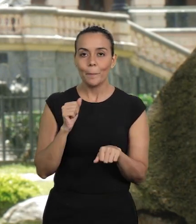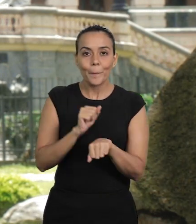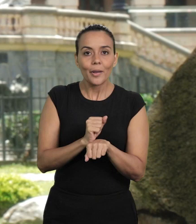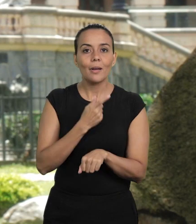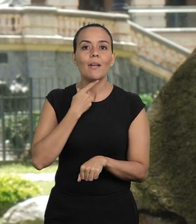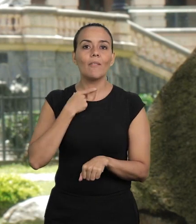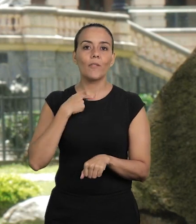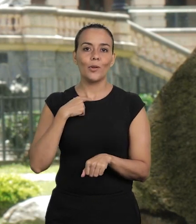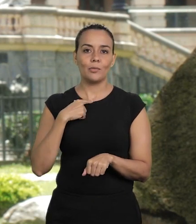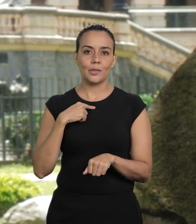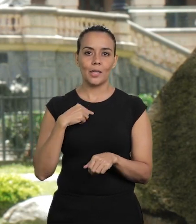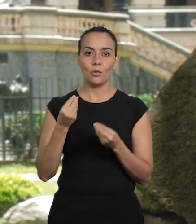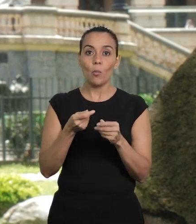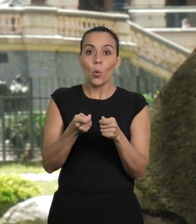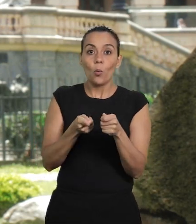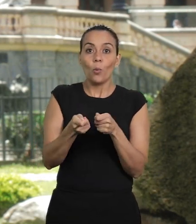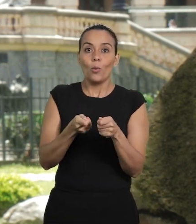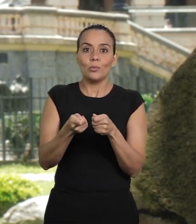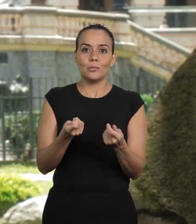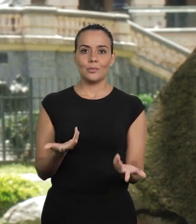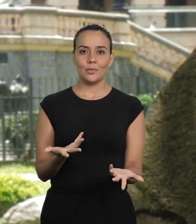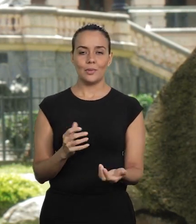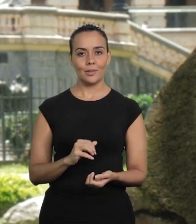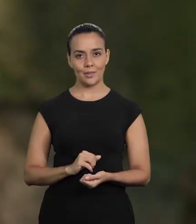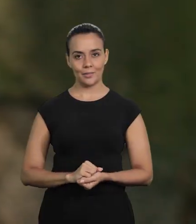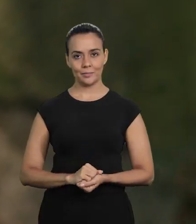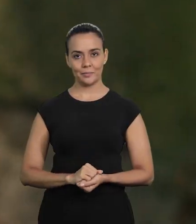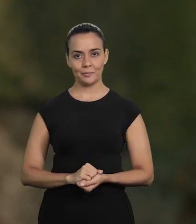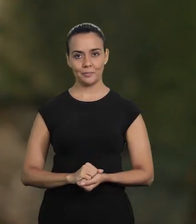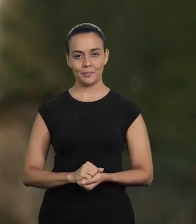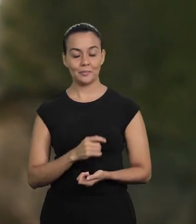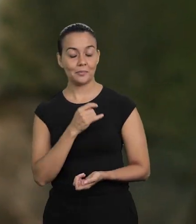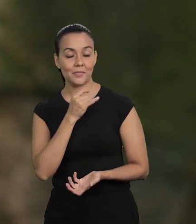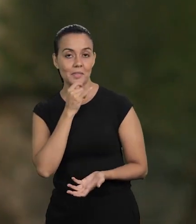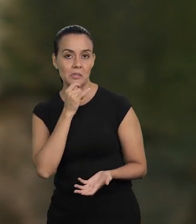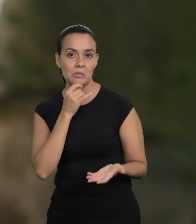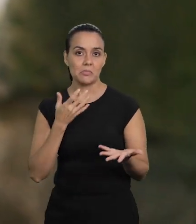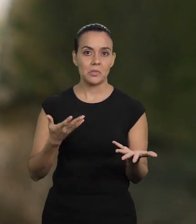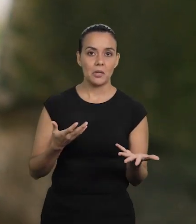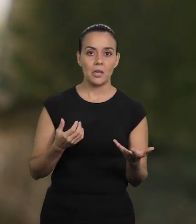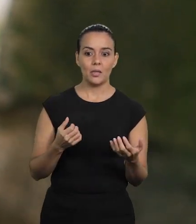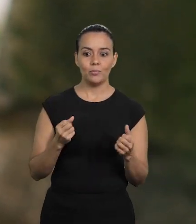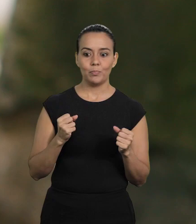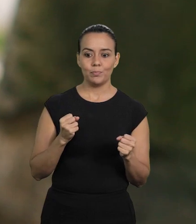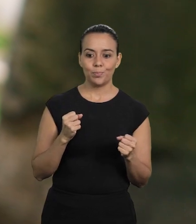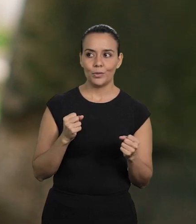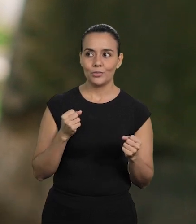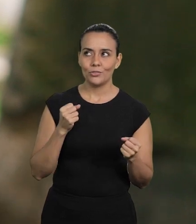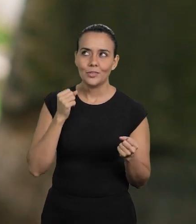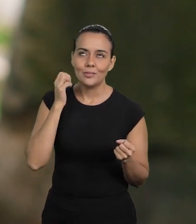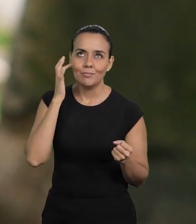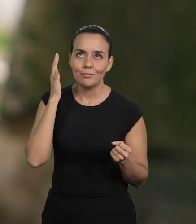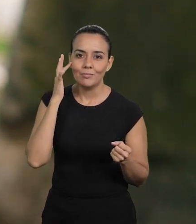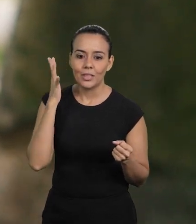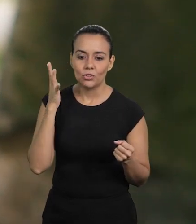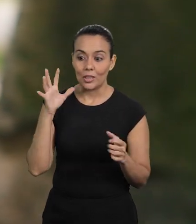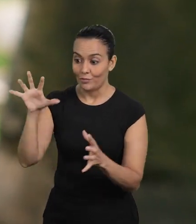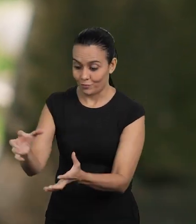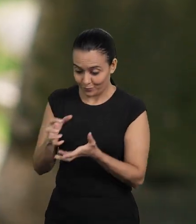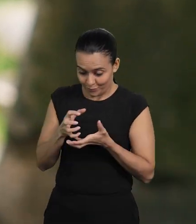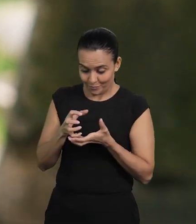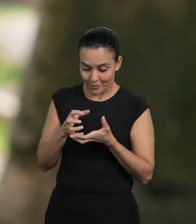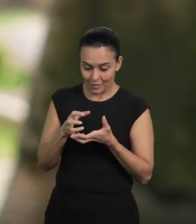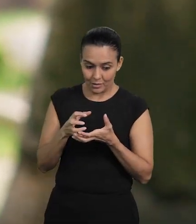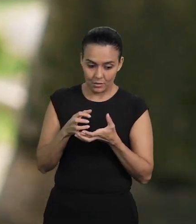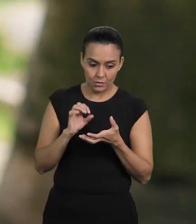que vão ser com produtos, basicamente, né? Seja palpável ou não, mas vão ser produtos que vão estar ali sanando nossos desejos.